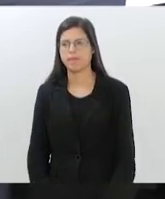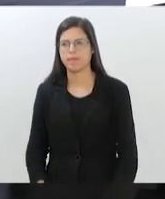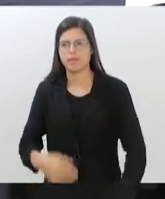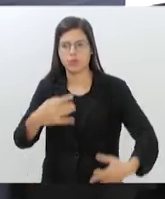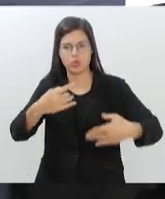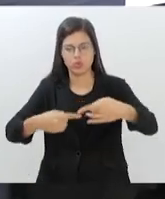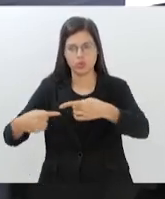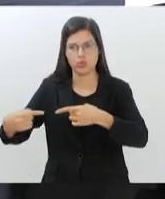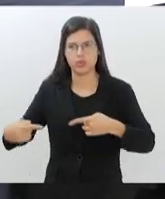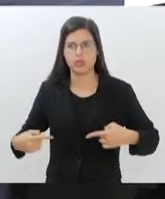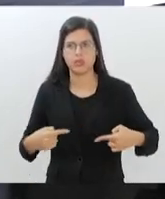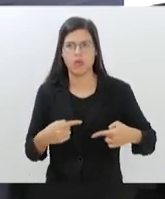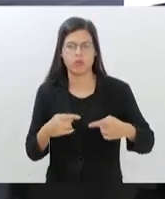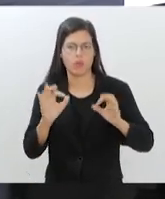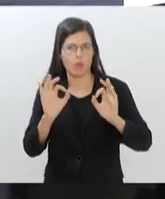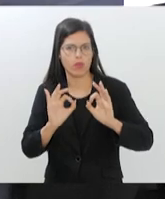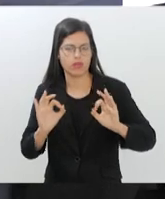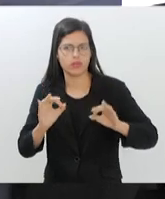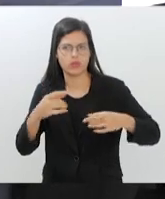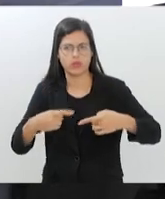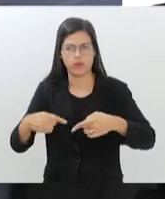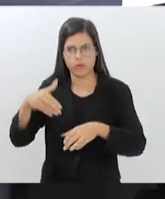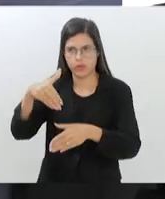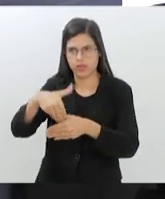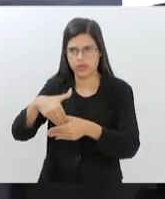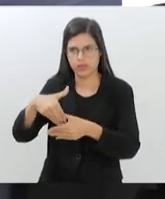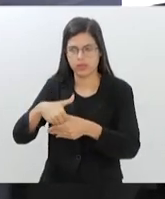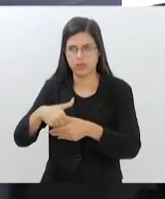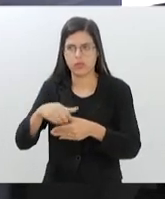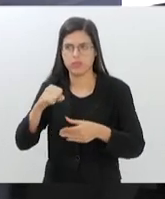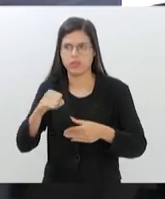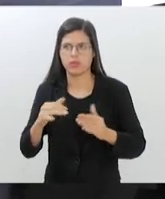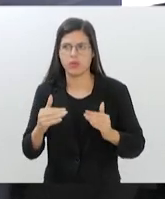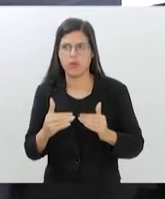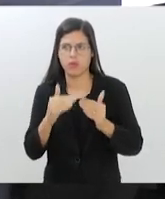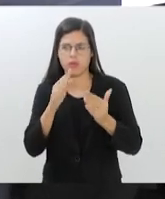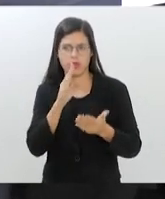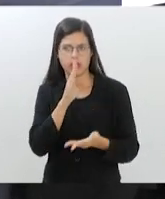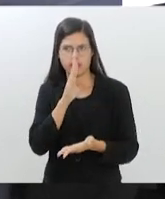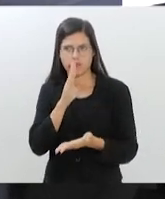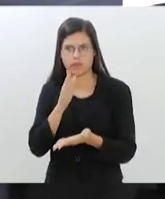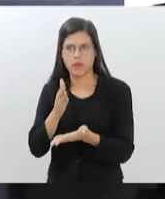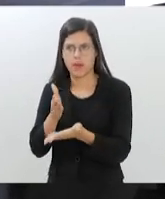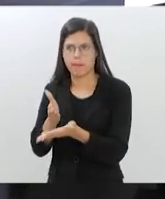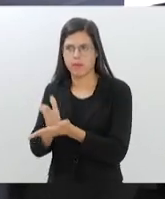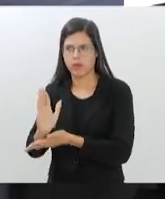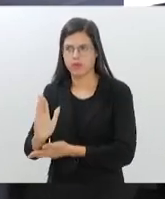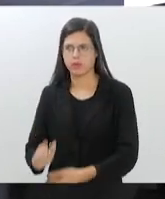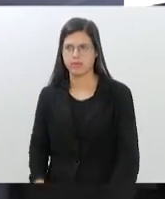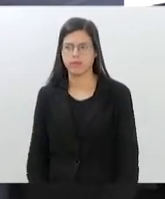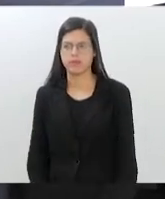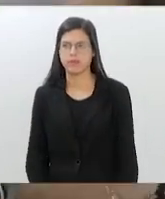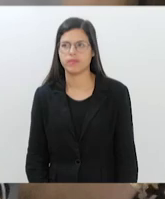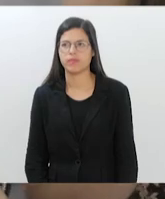discussão não havendo Quem Queira discutir em votação senhores que aprovam permaneçam Como estão